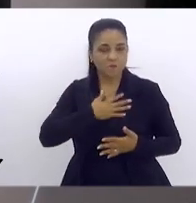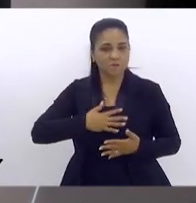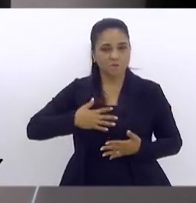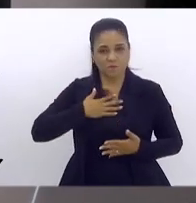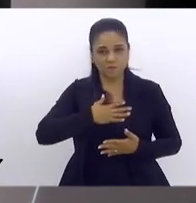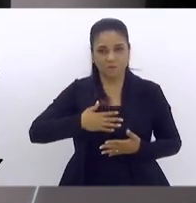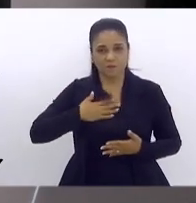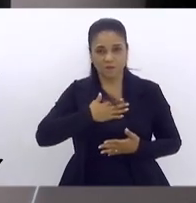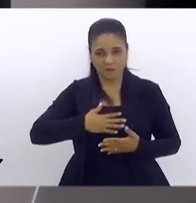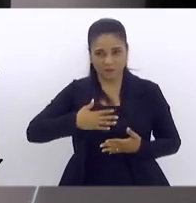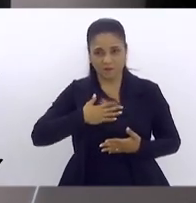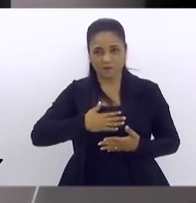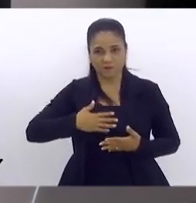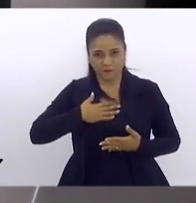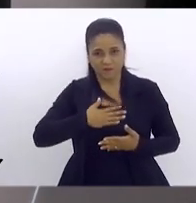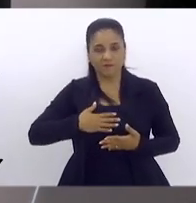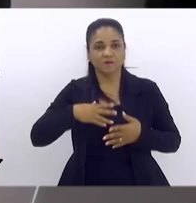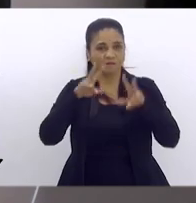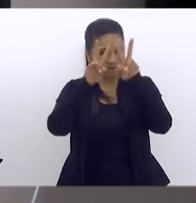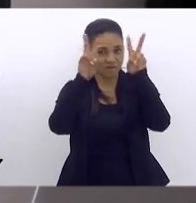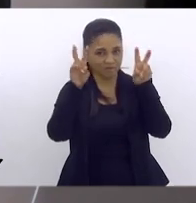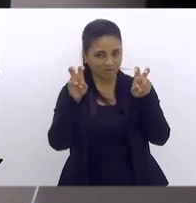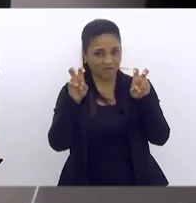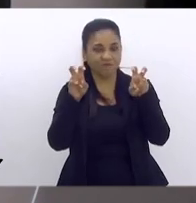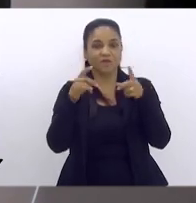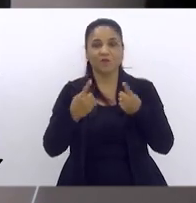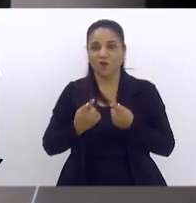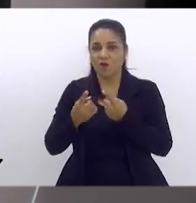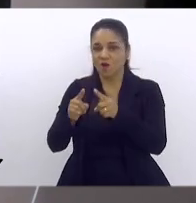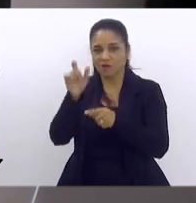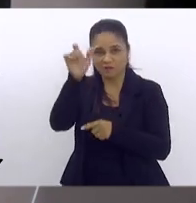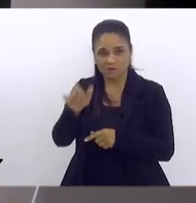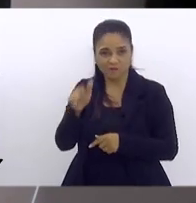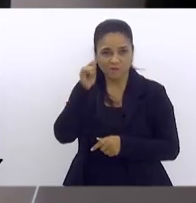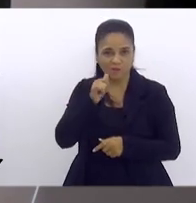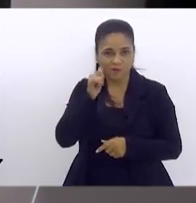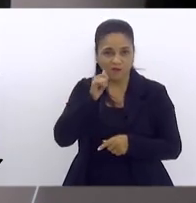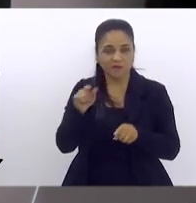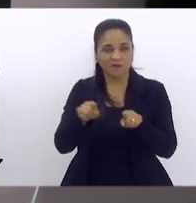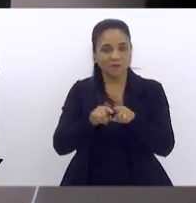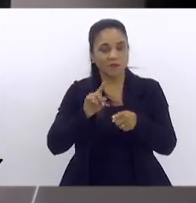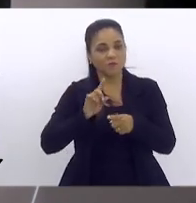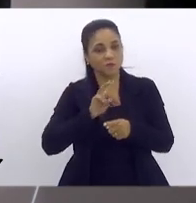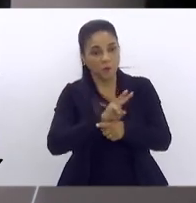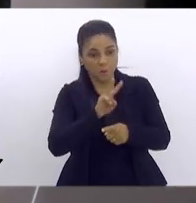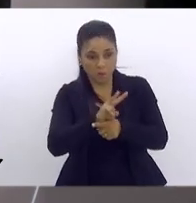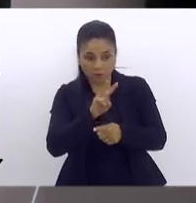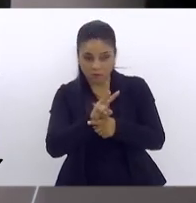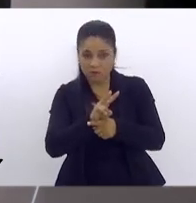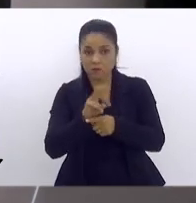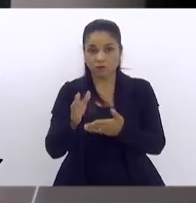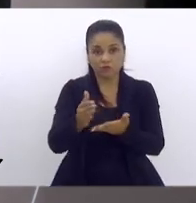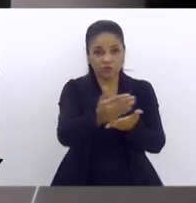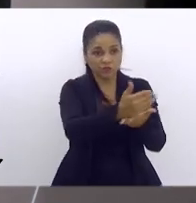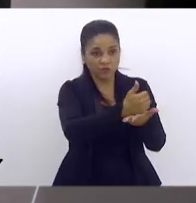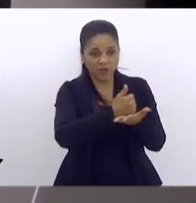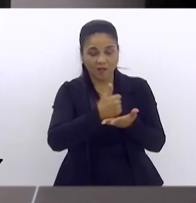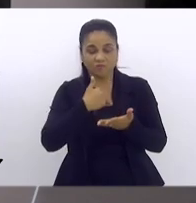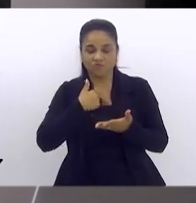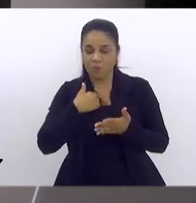aqui falando né sobre esse tema de violência contra mulheres especificamente sobre a proteção de dados que é uma